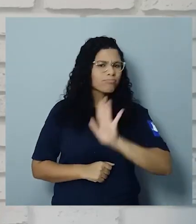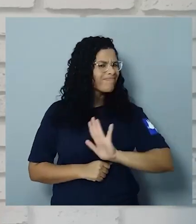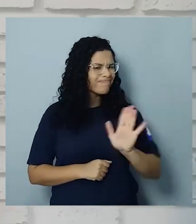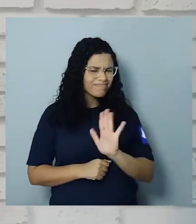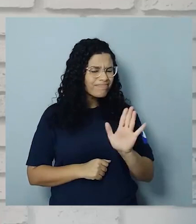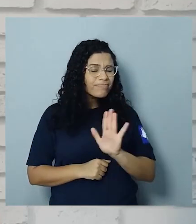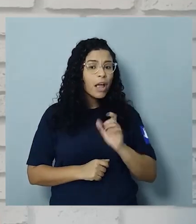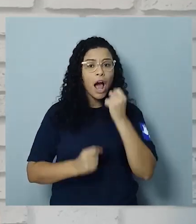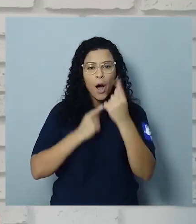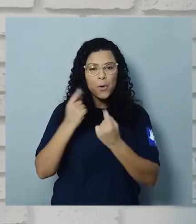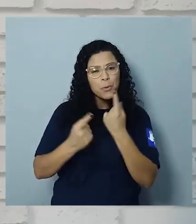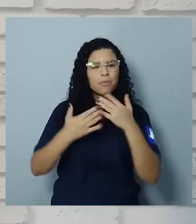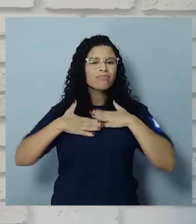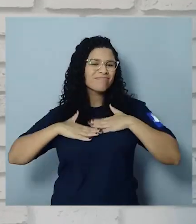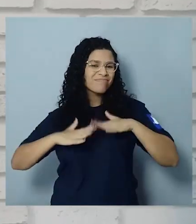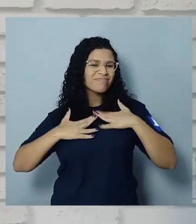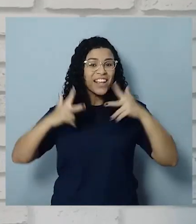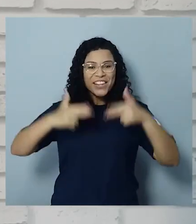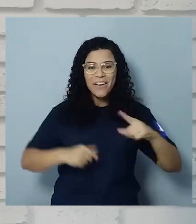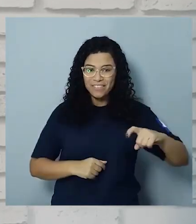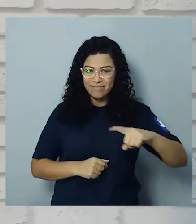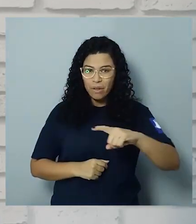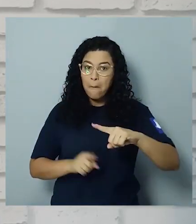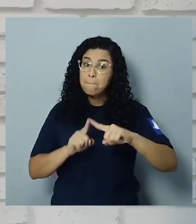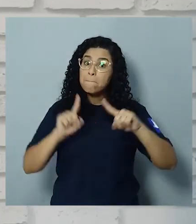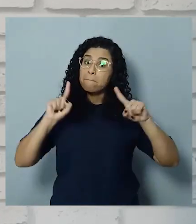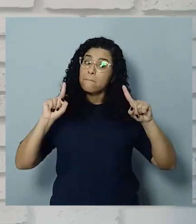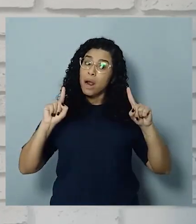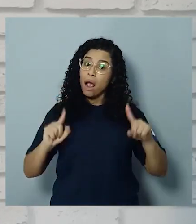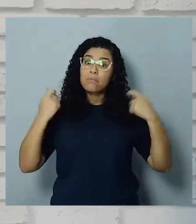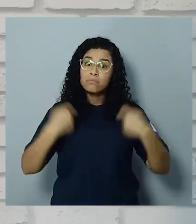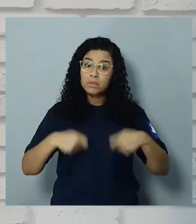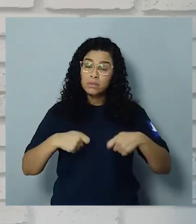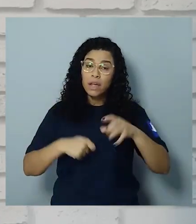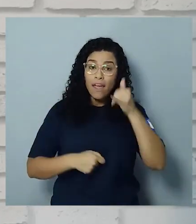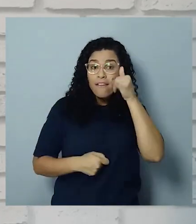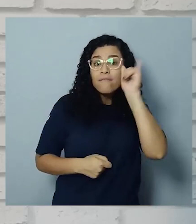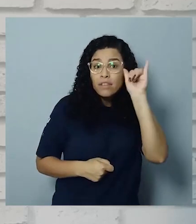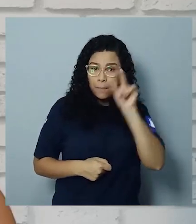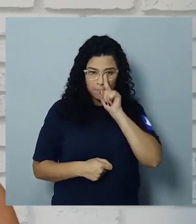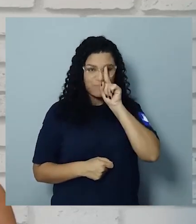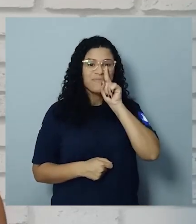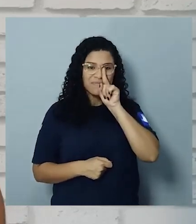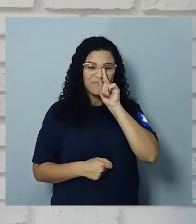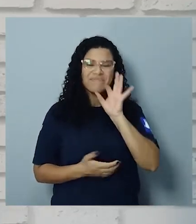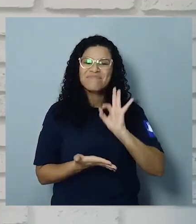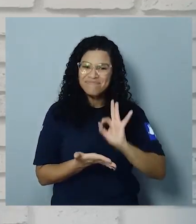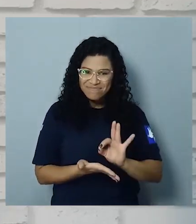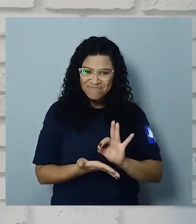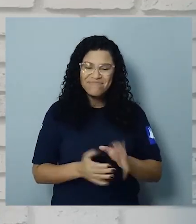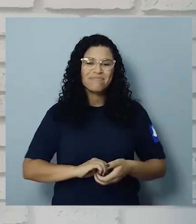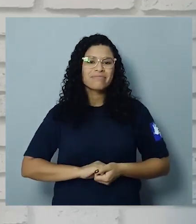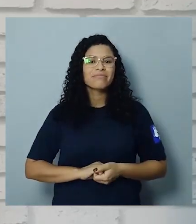mansinhos Como as minhocas mas como a gente não tem certeza é bom evitar o perigo certo aí